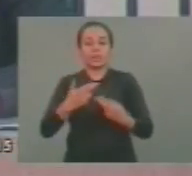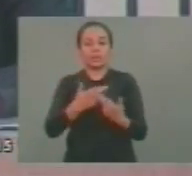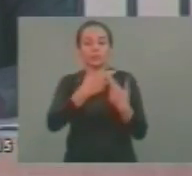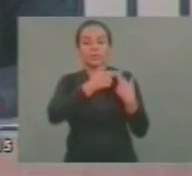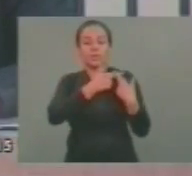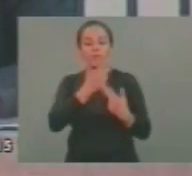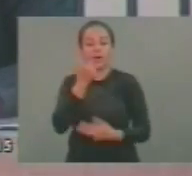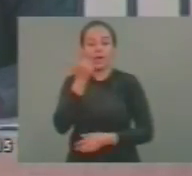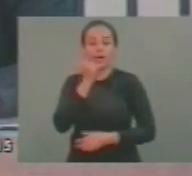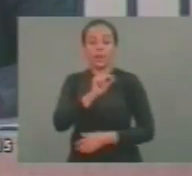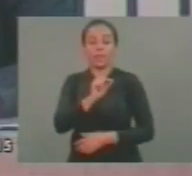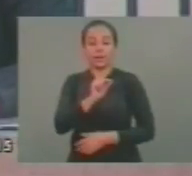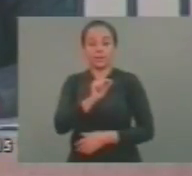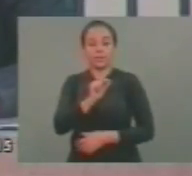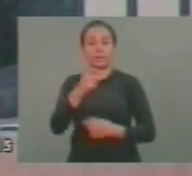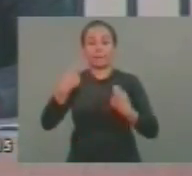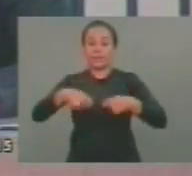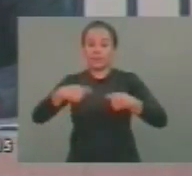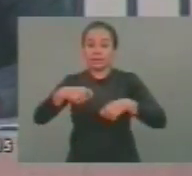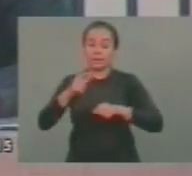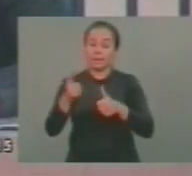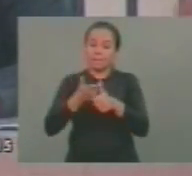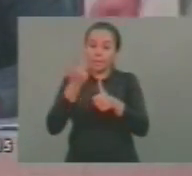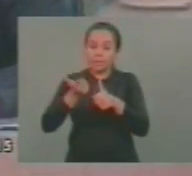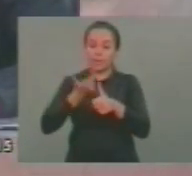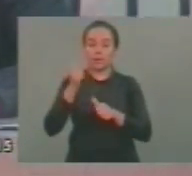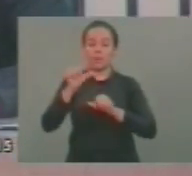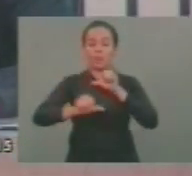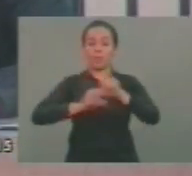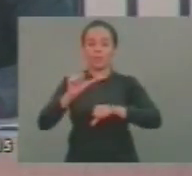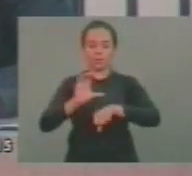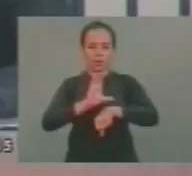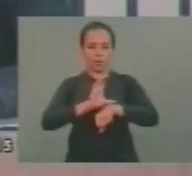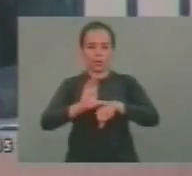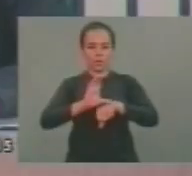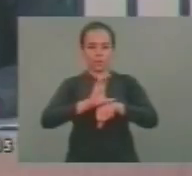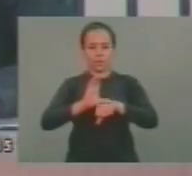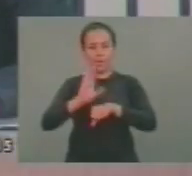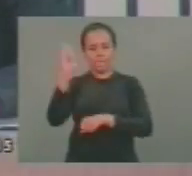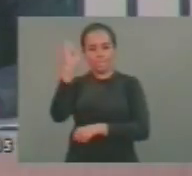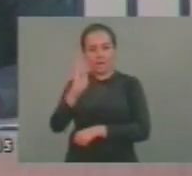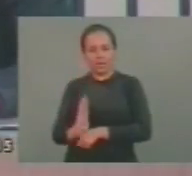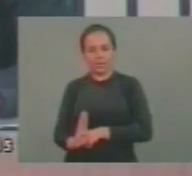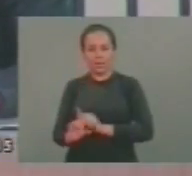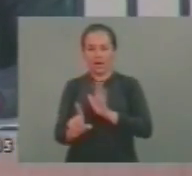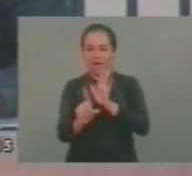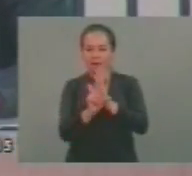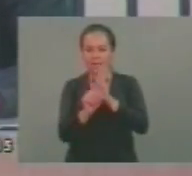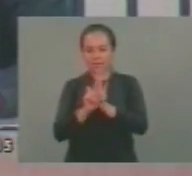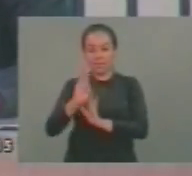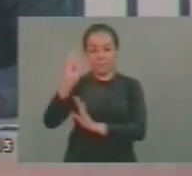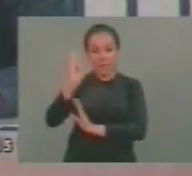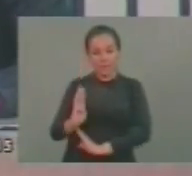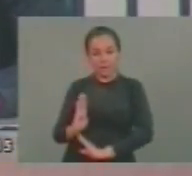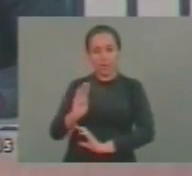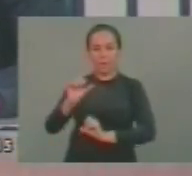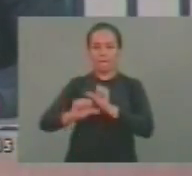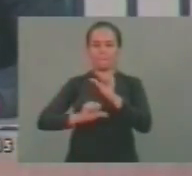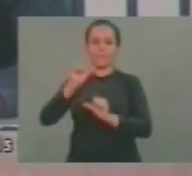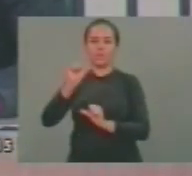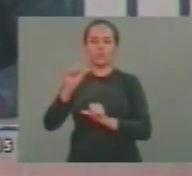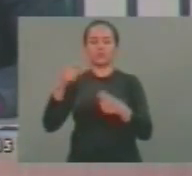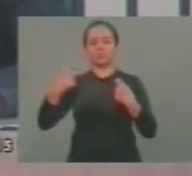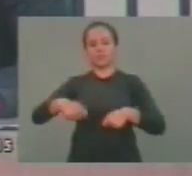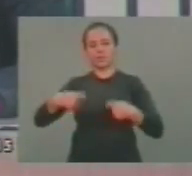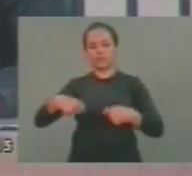PSDC, contestou a proposta de Ferreira Aragão, apontando que não deve haver transferência de responsabilidade em